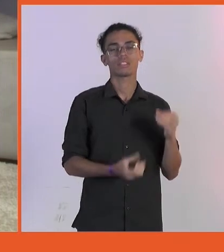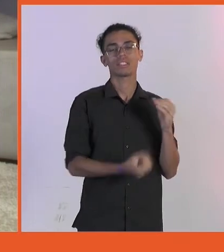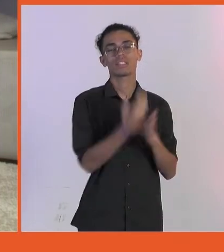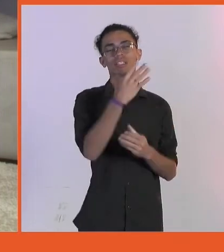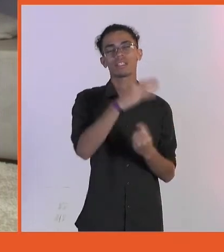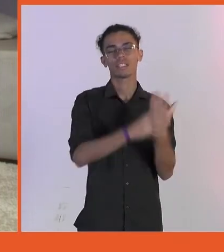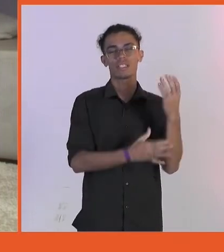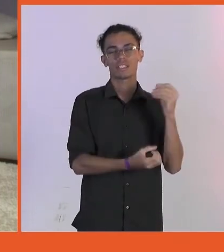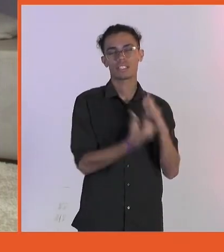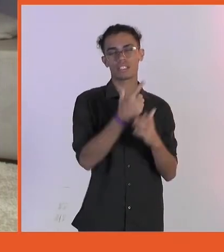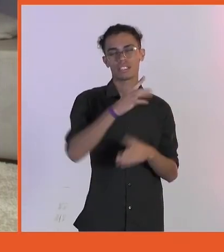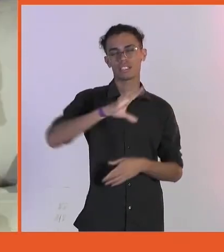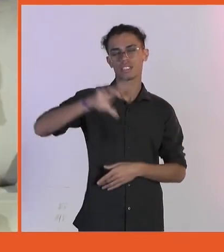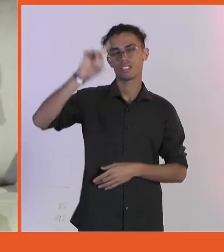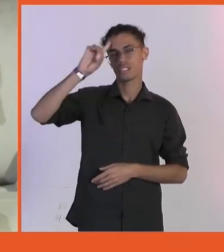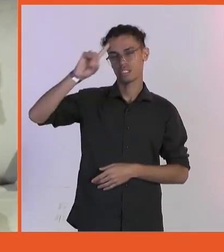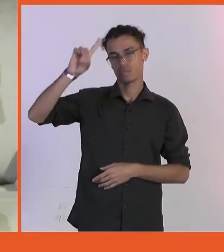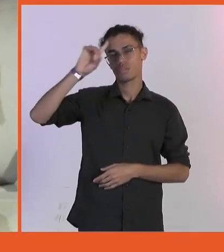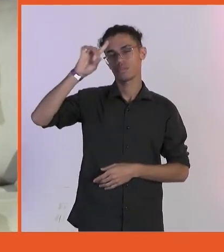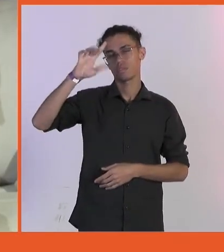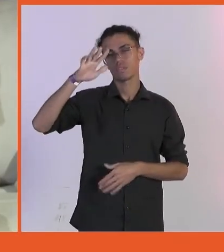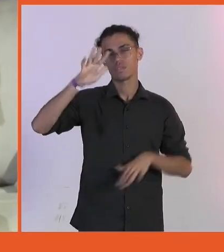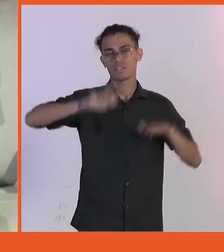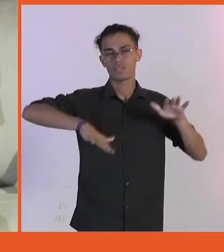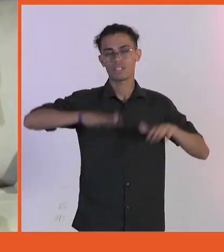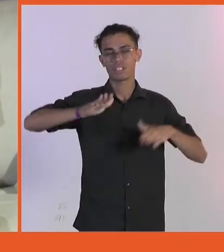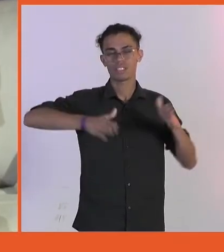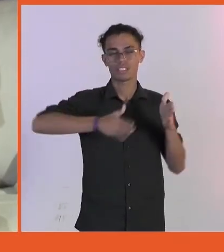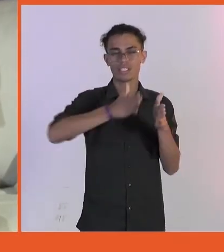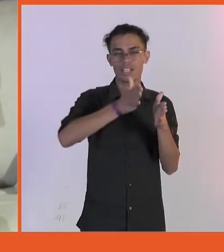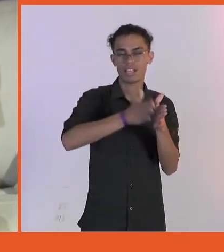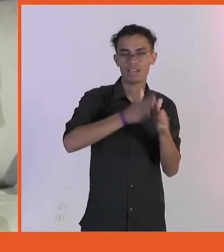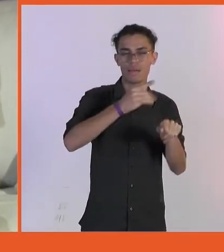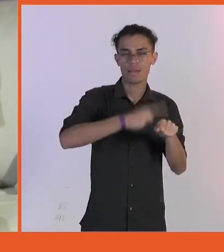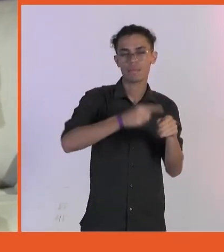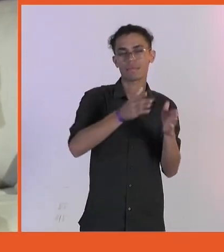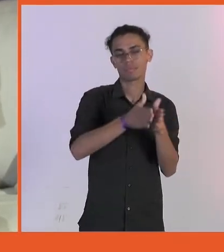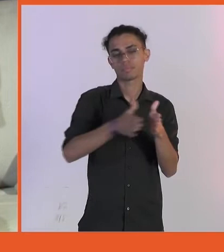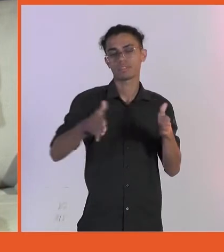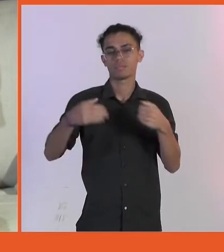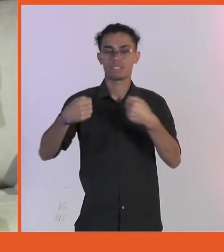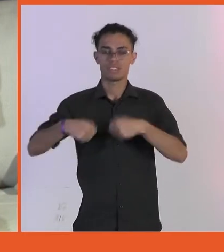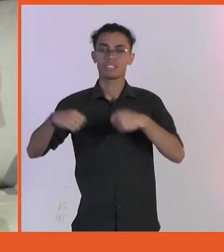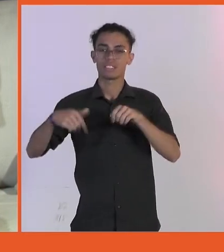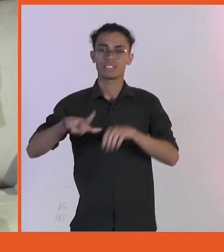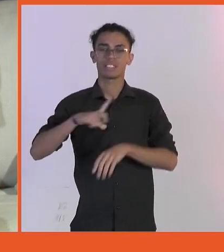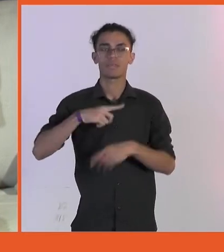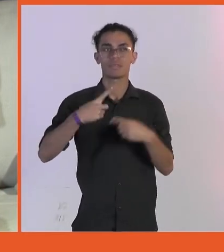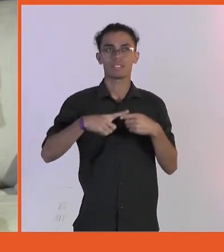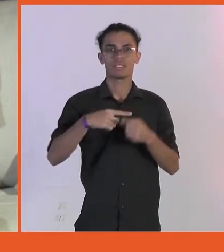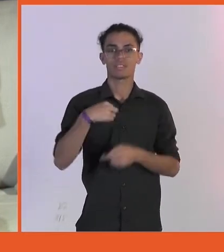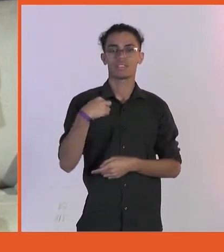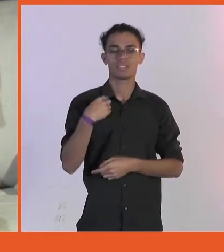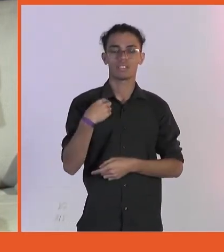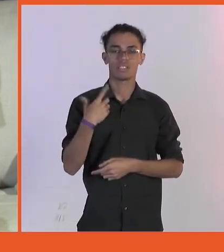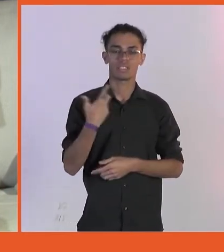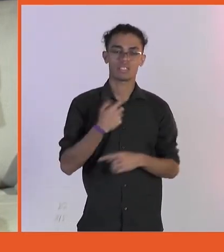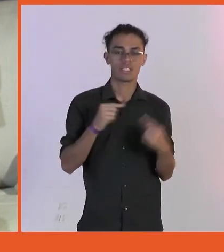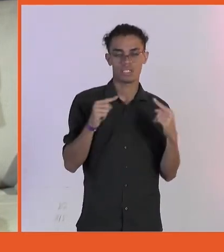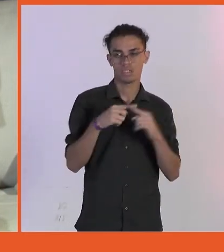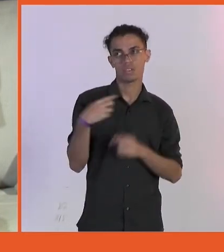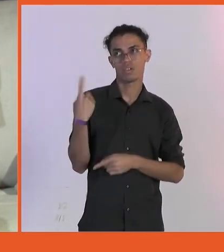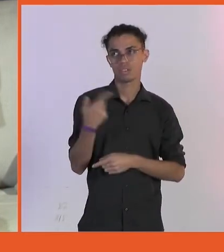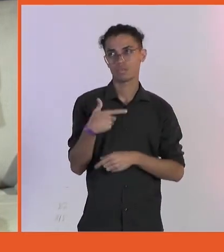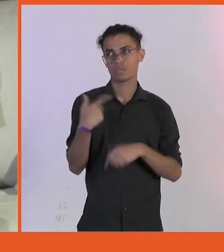muita frequência. E aí você também precisa de um tempo para você. No nosso caso, quando a gente expôs a questão de precisar dar um